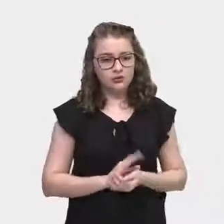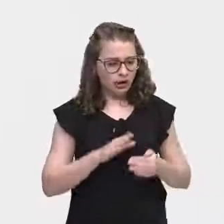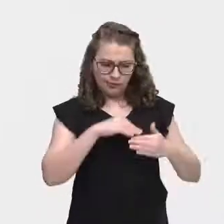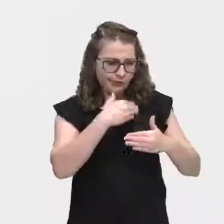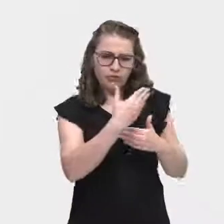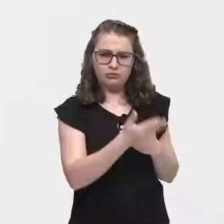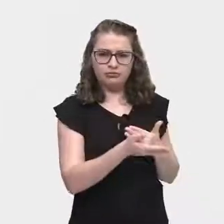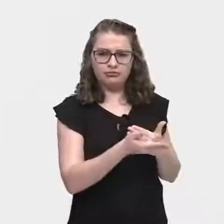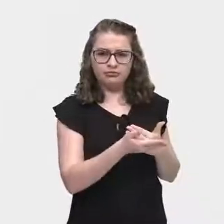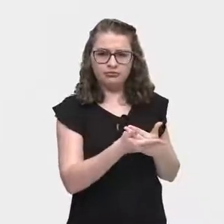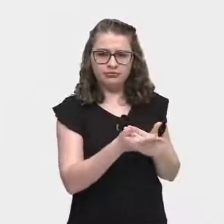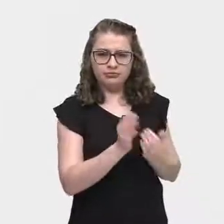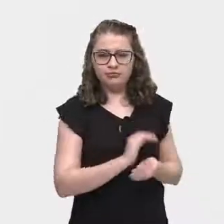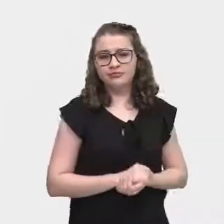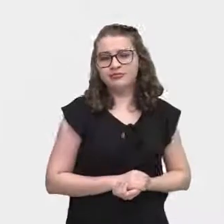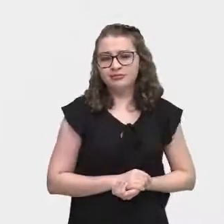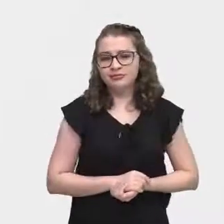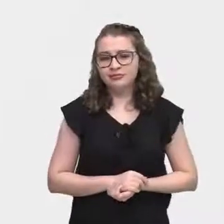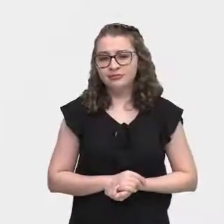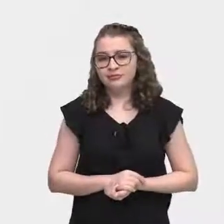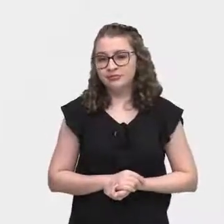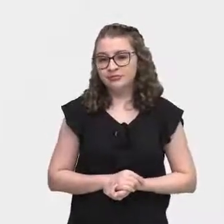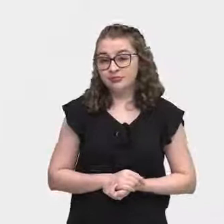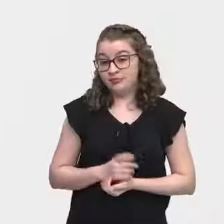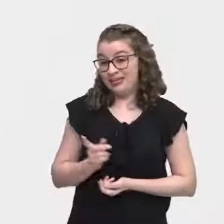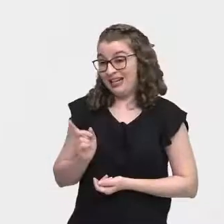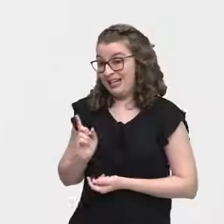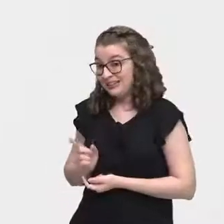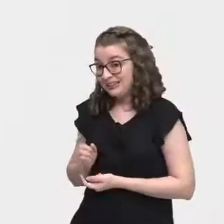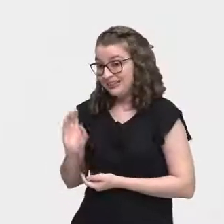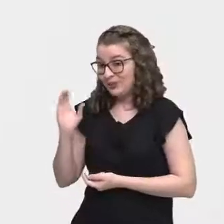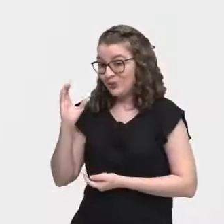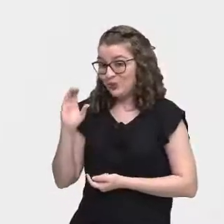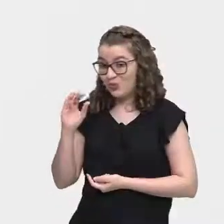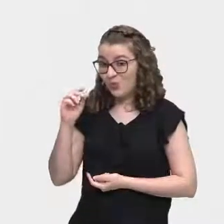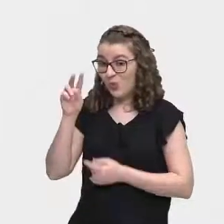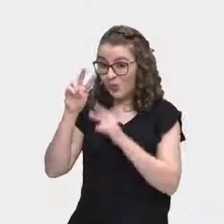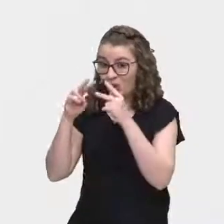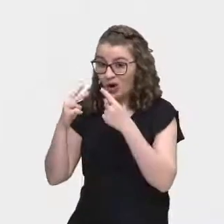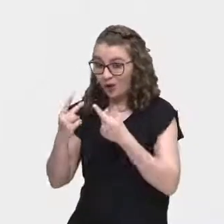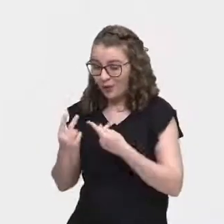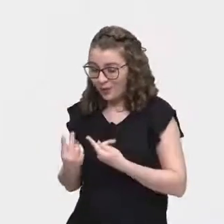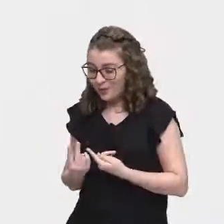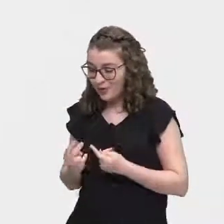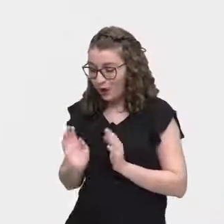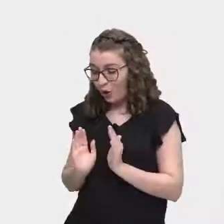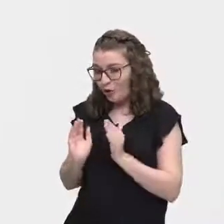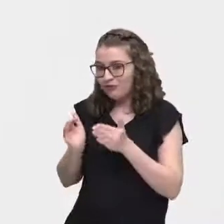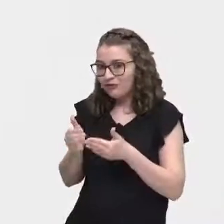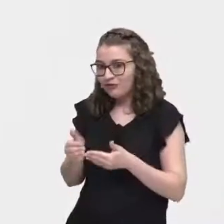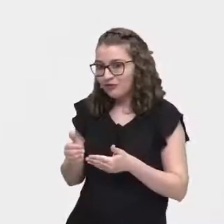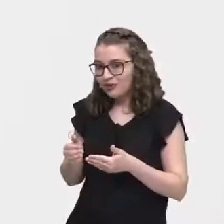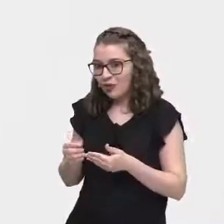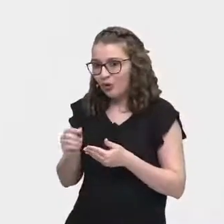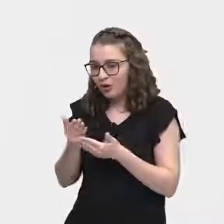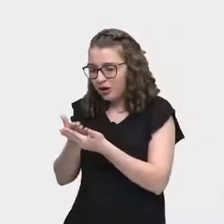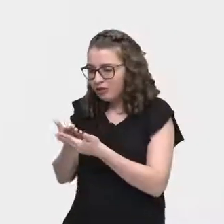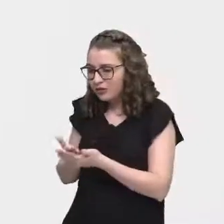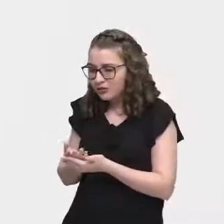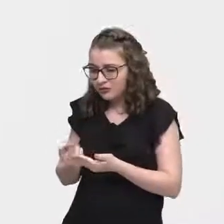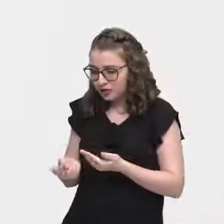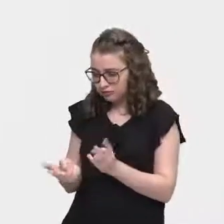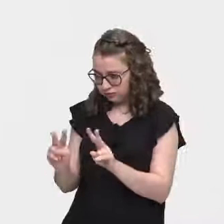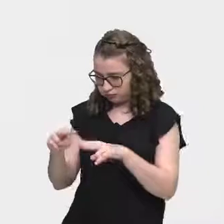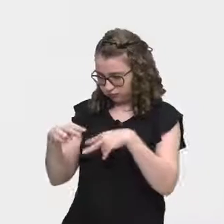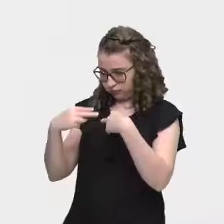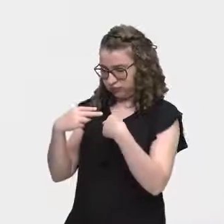sujeito. As ciências humanas é o contrário. O objeto de estudo é o próprio